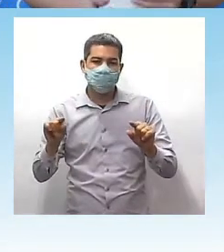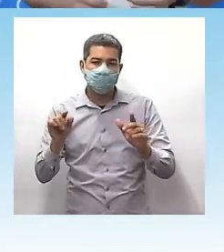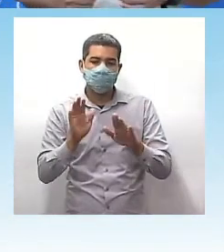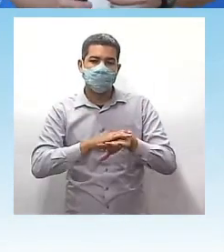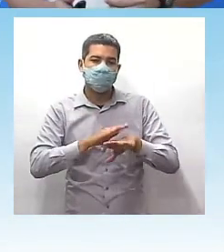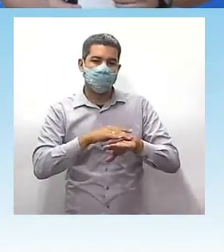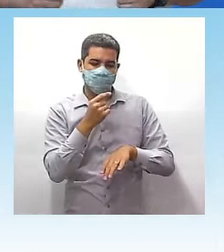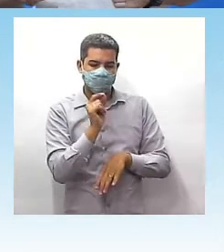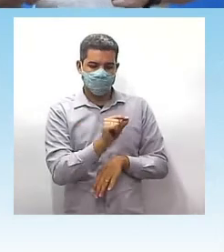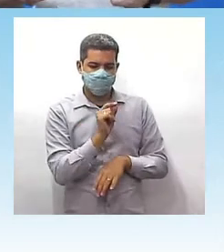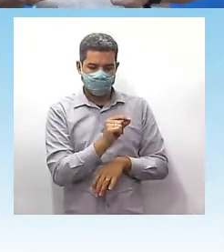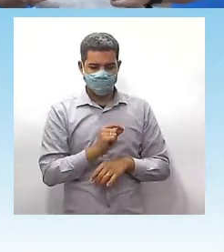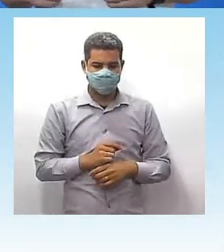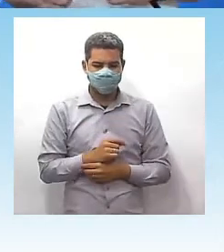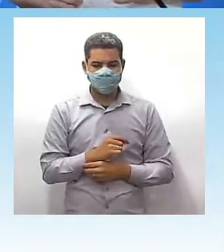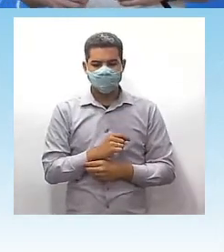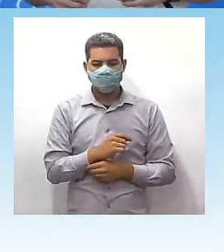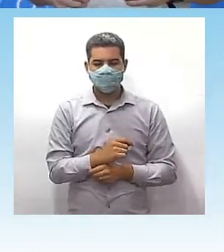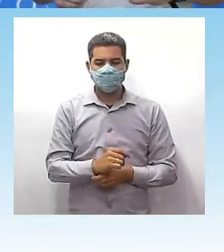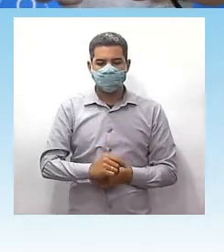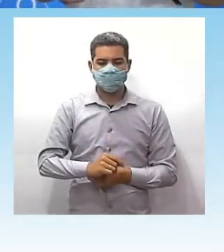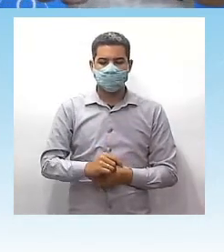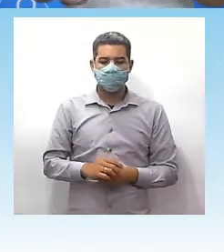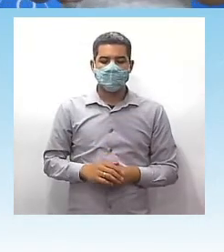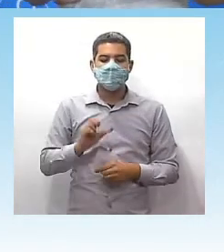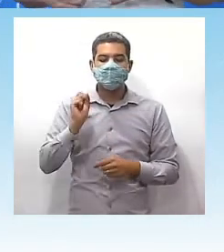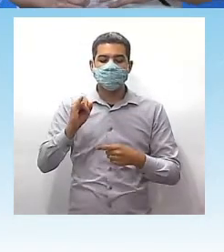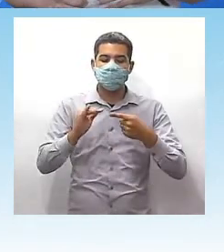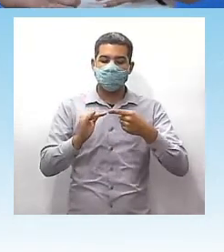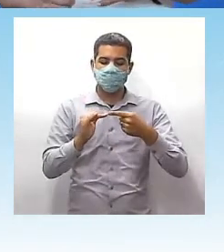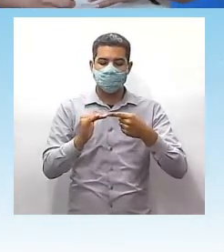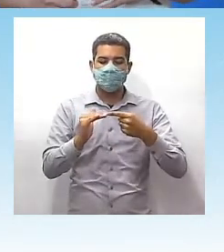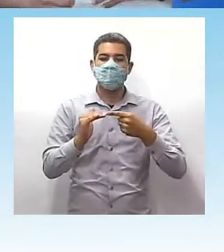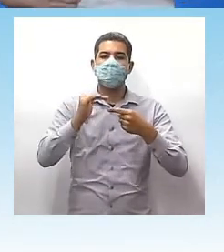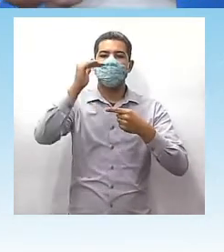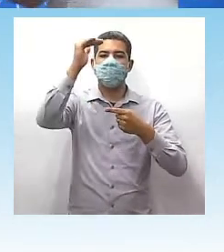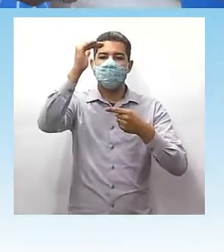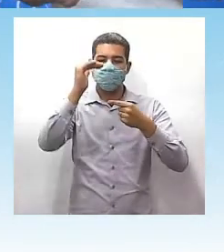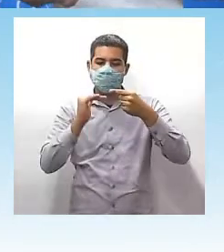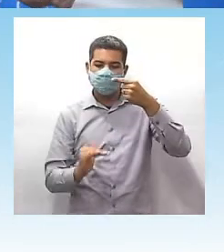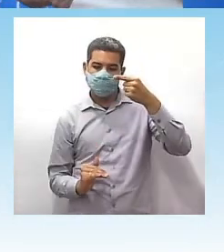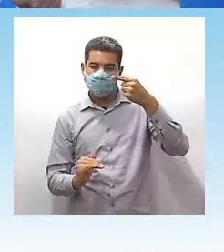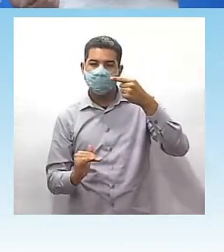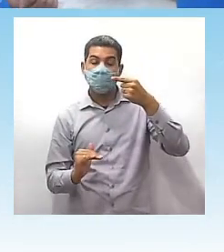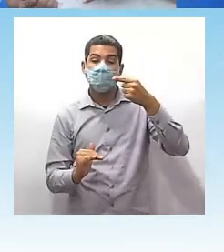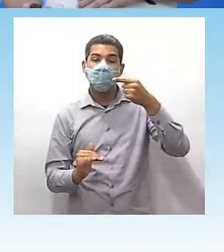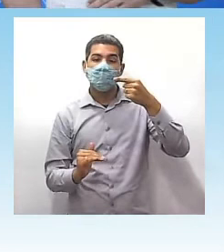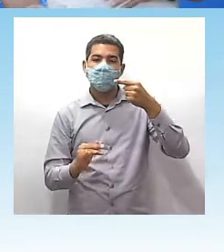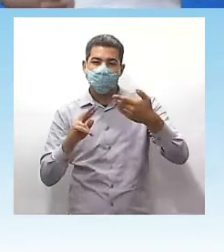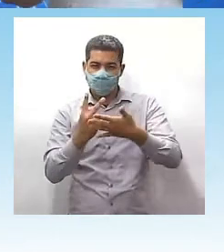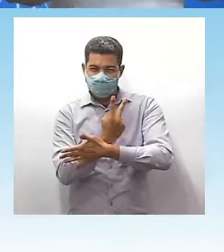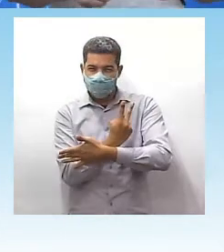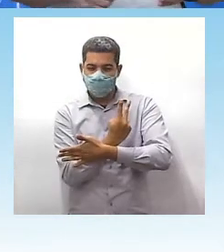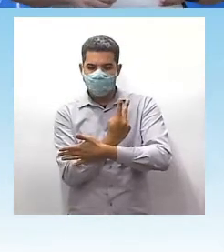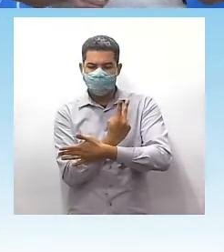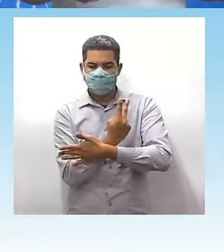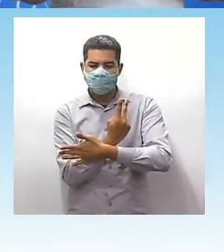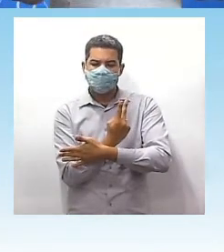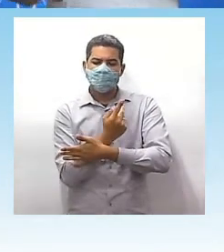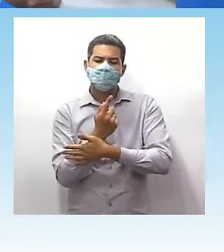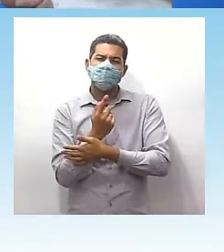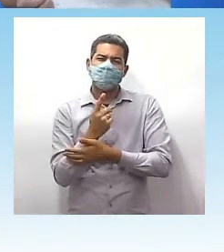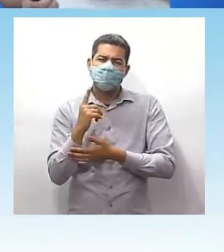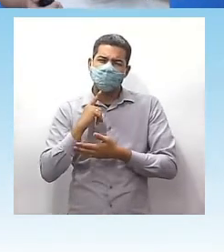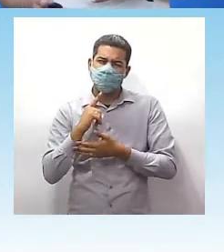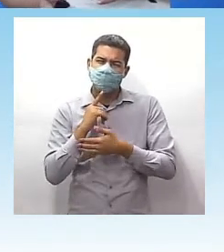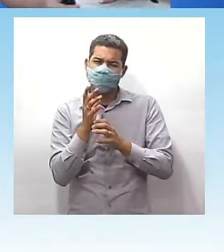pesquisa, maior é a confiabilidade, né? Menor é a confiabilidade do que os